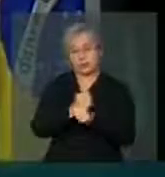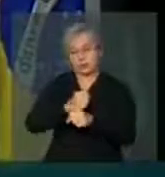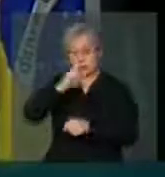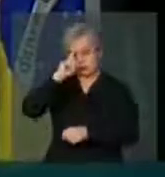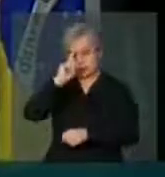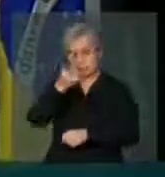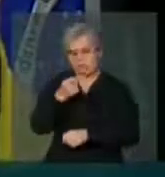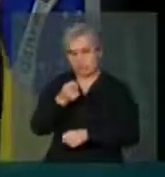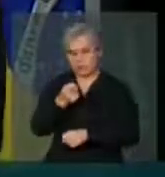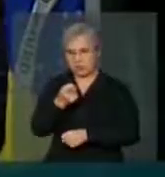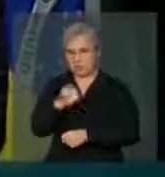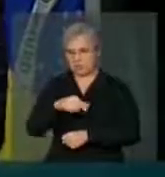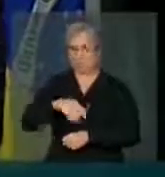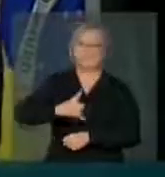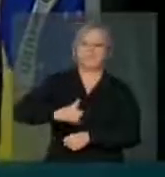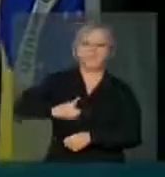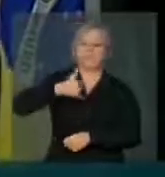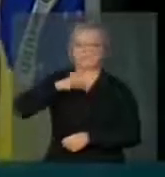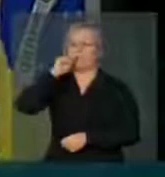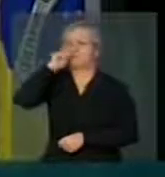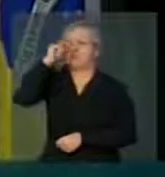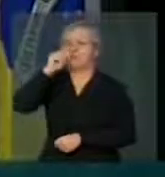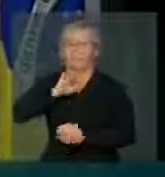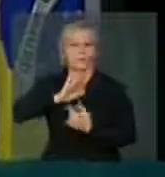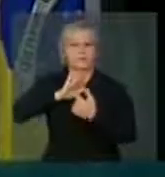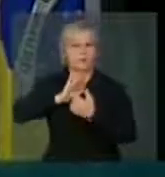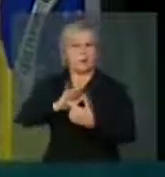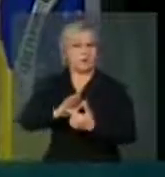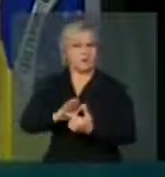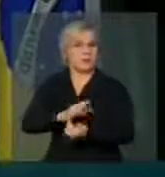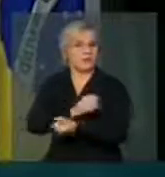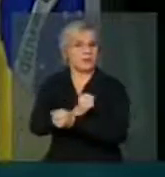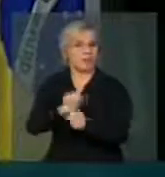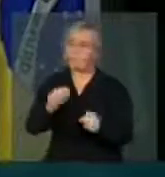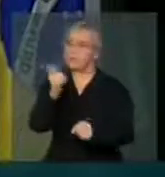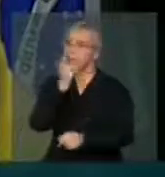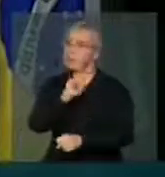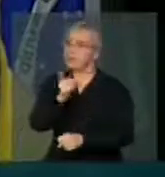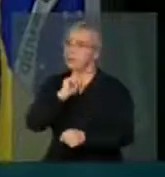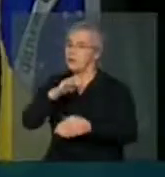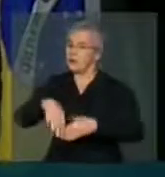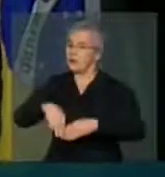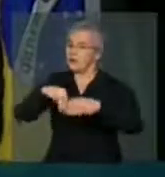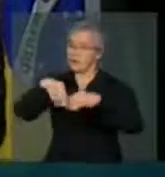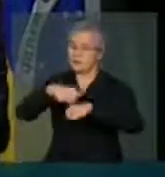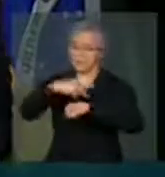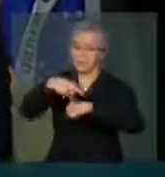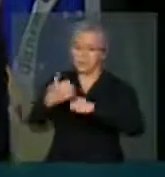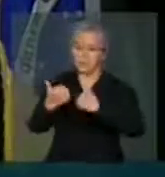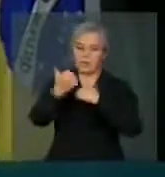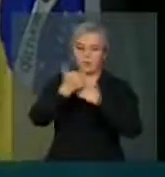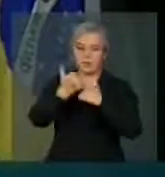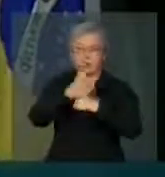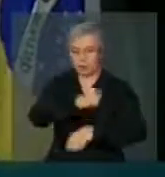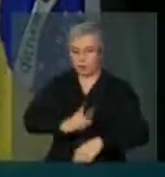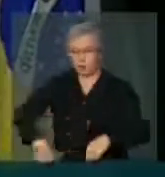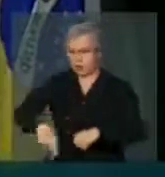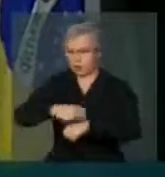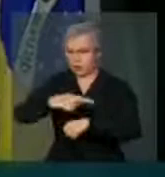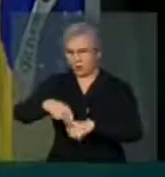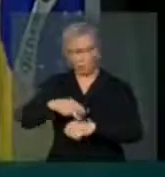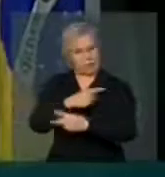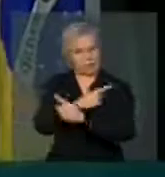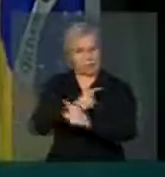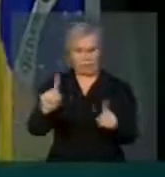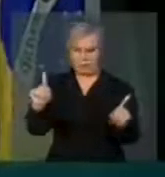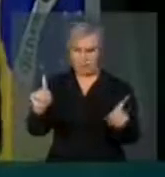e centralizadora, Dilma vem mostrando a sua incapacidade para liderar uma nação, governar o país, gerir um